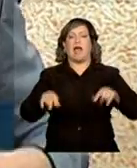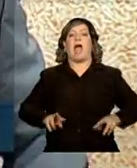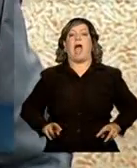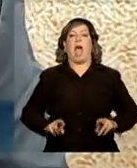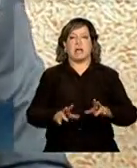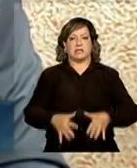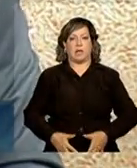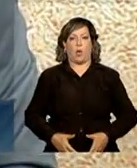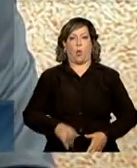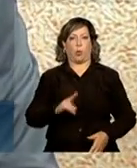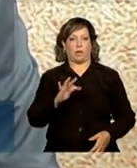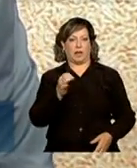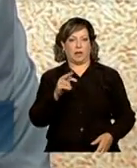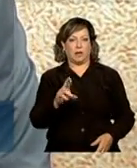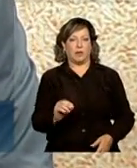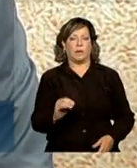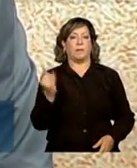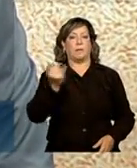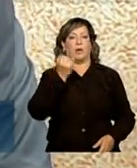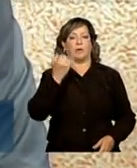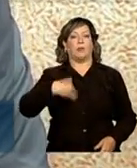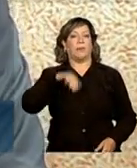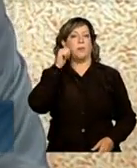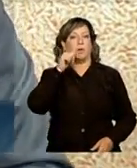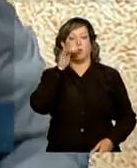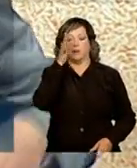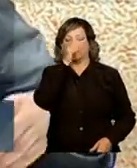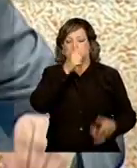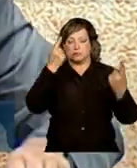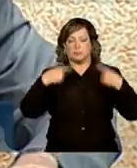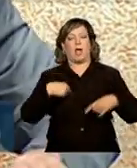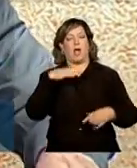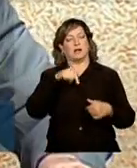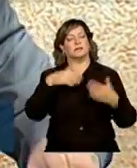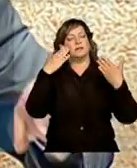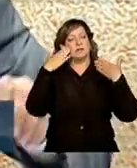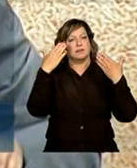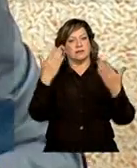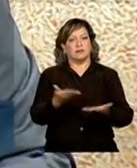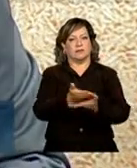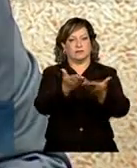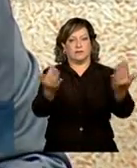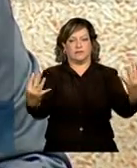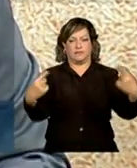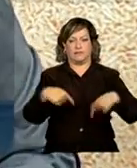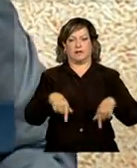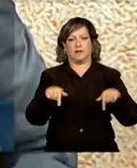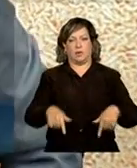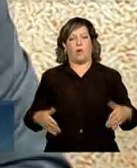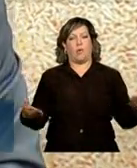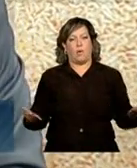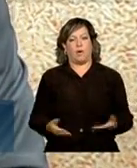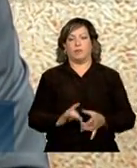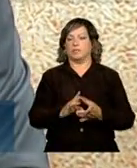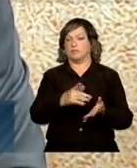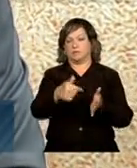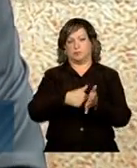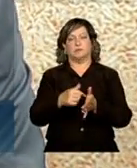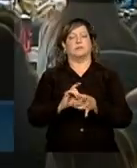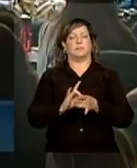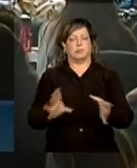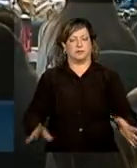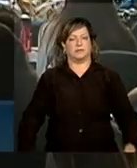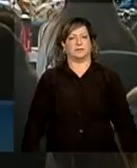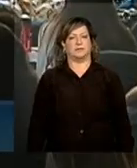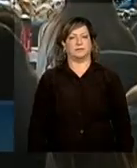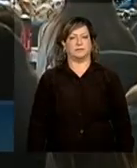importante para mantermos as nossas mulheres protegidas acho que é isso e agradecer a presença da Imprensa aqui e ficar à disposição das